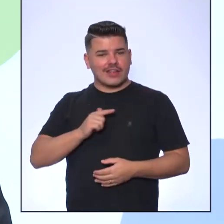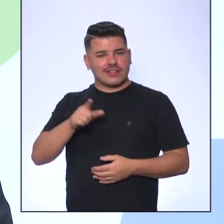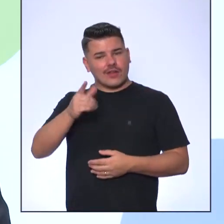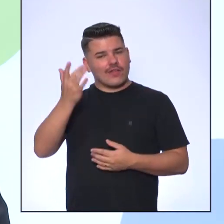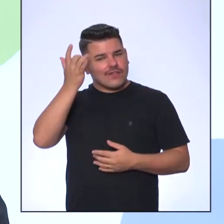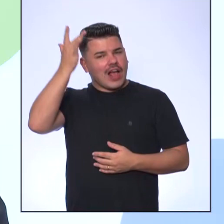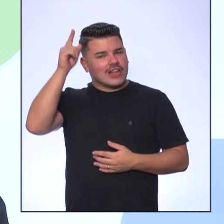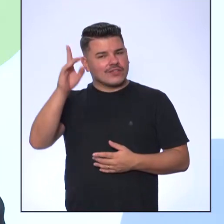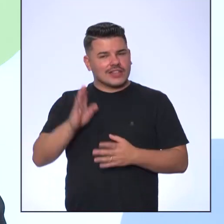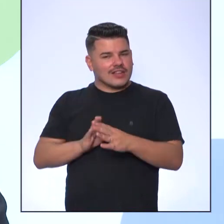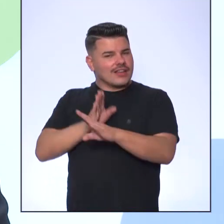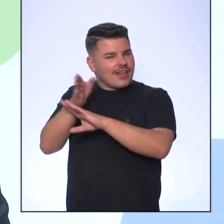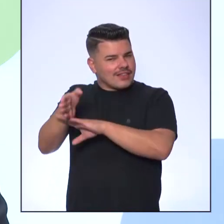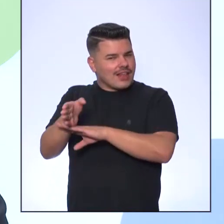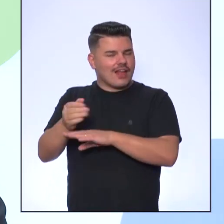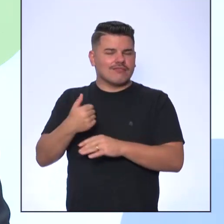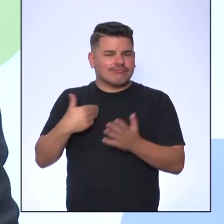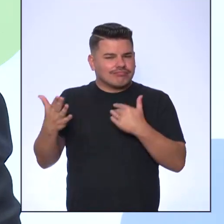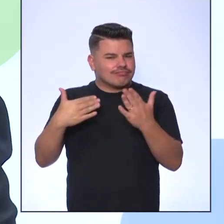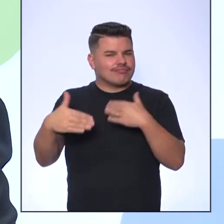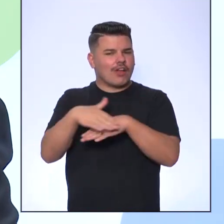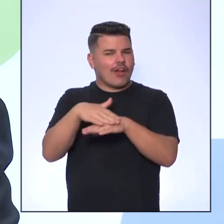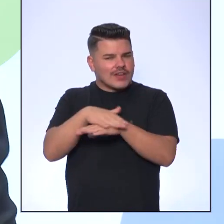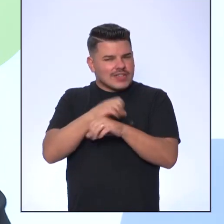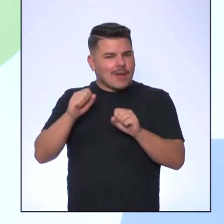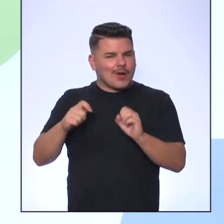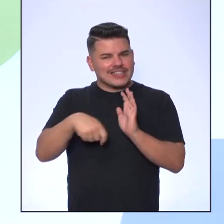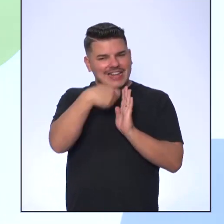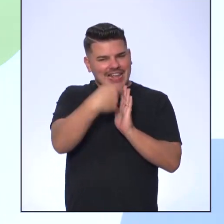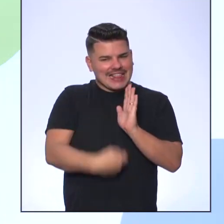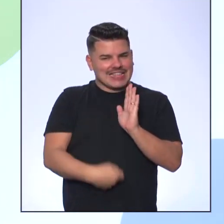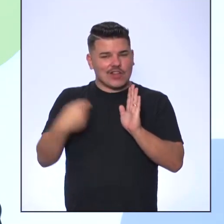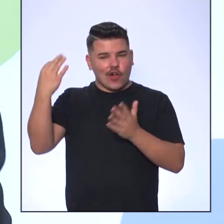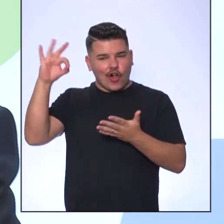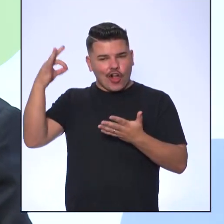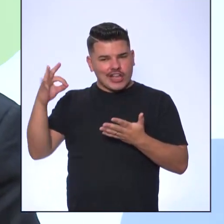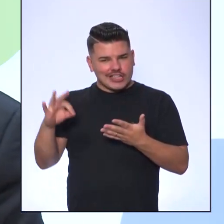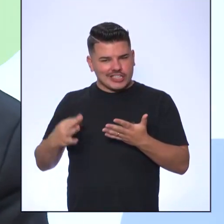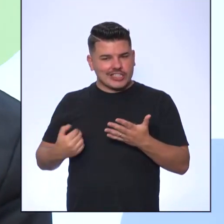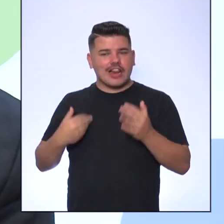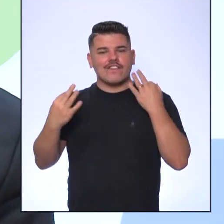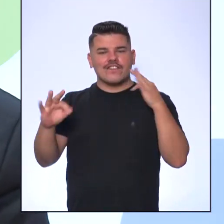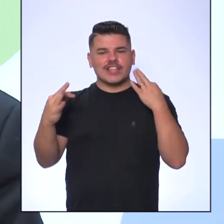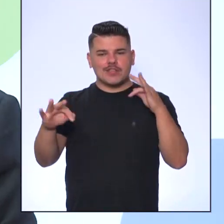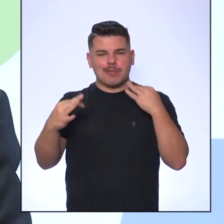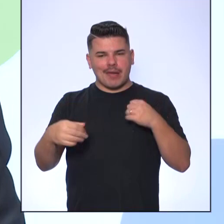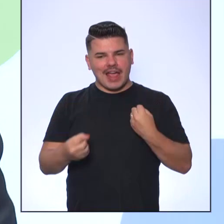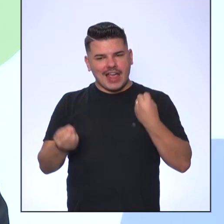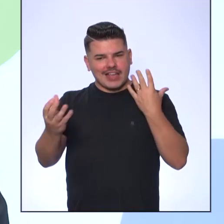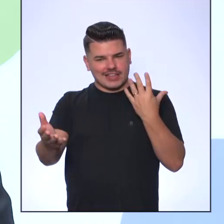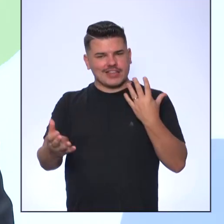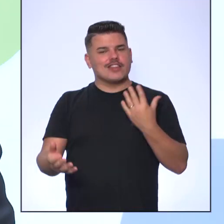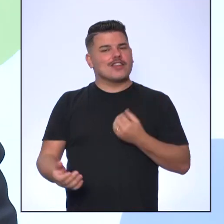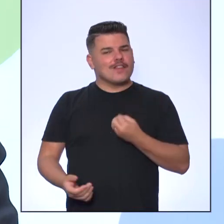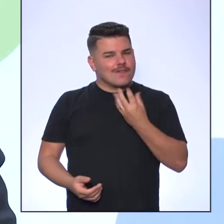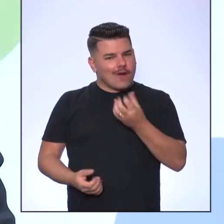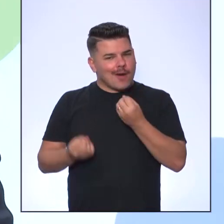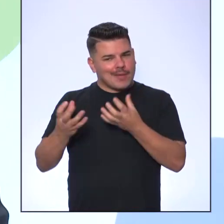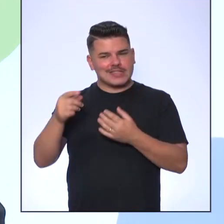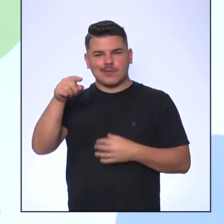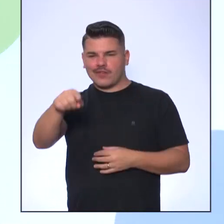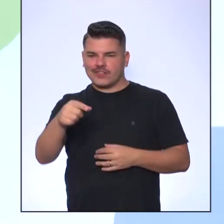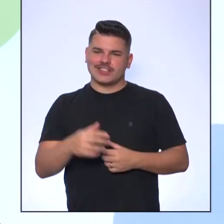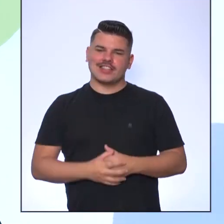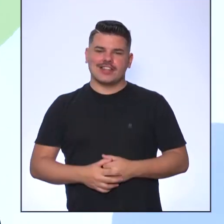só apenas mais uma dica para que vocês possam utilizar mais uma plataforma. A gente também